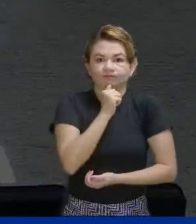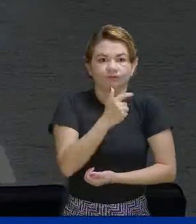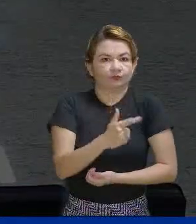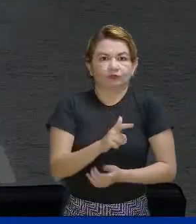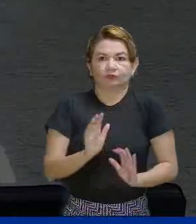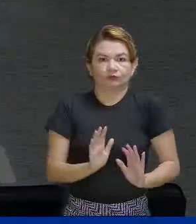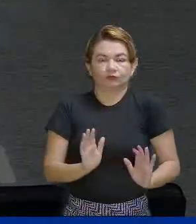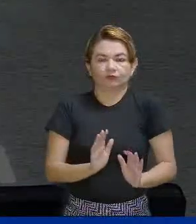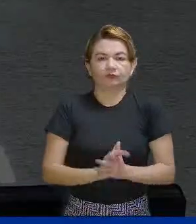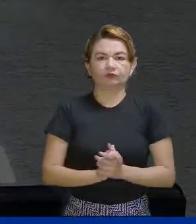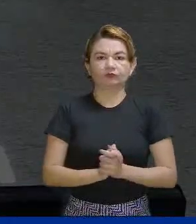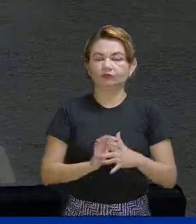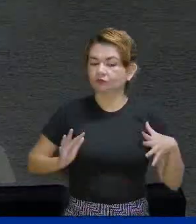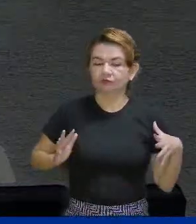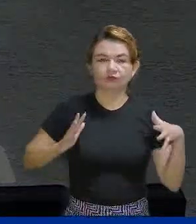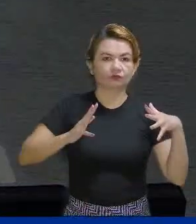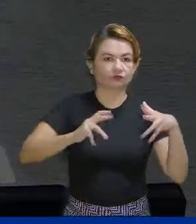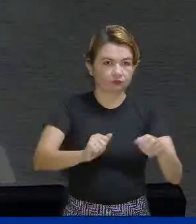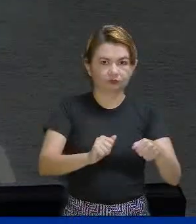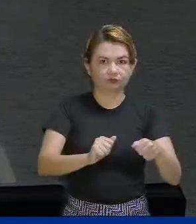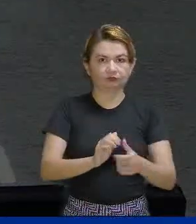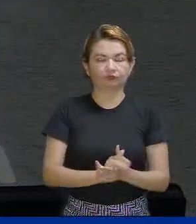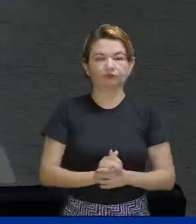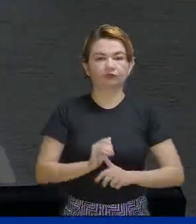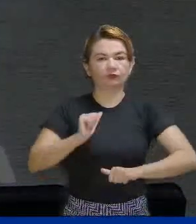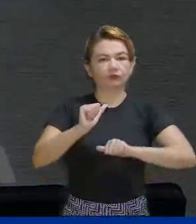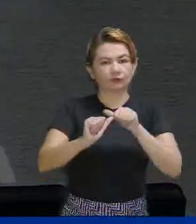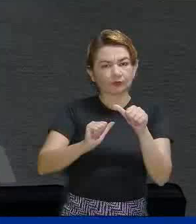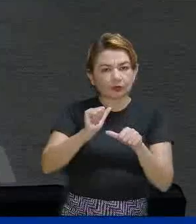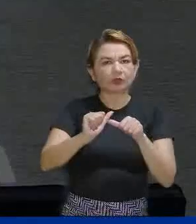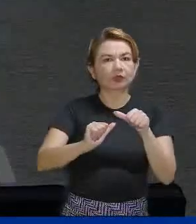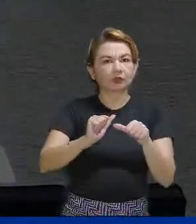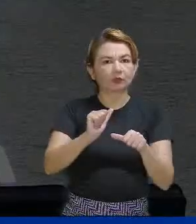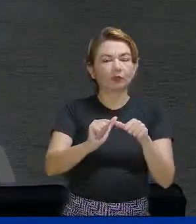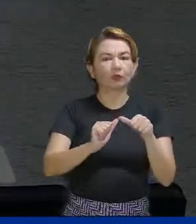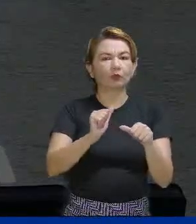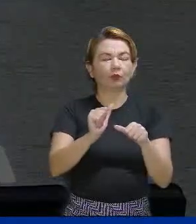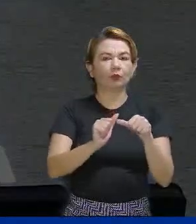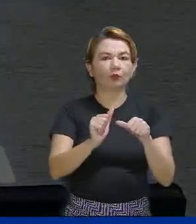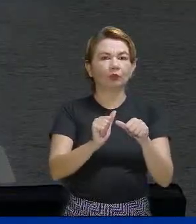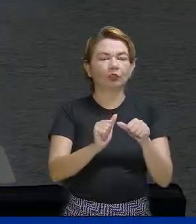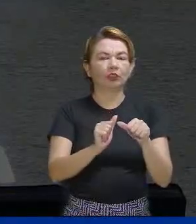de forma unânime, excelência, essa alteração que foi